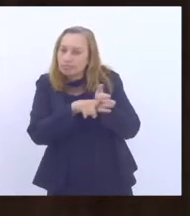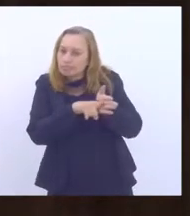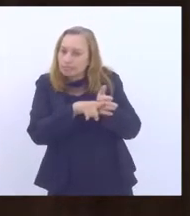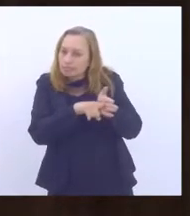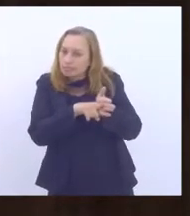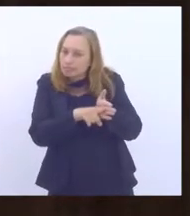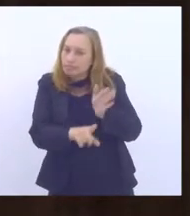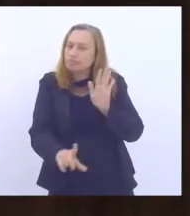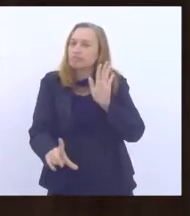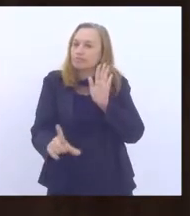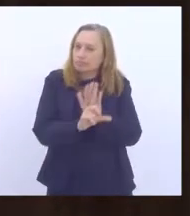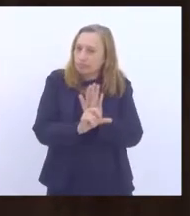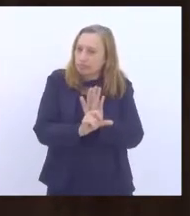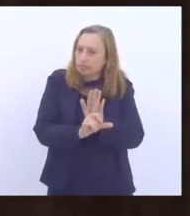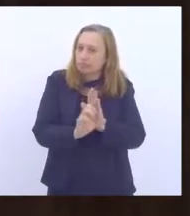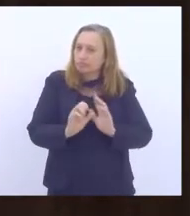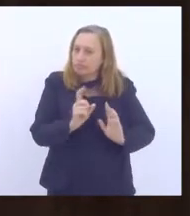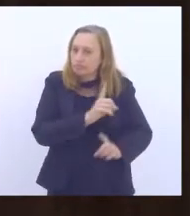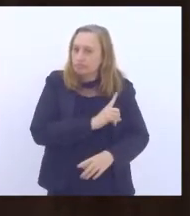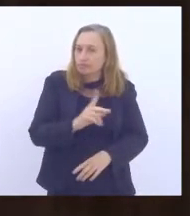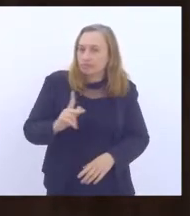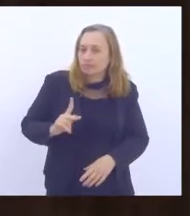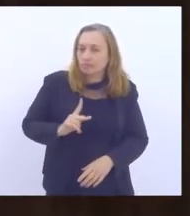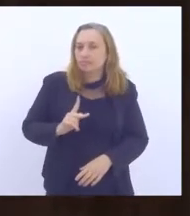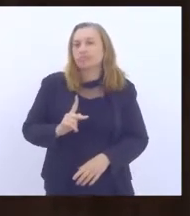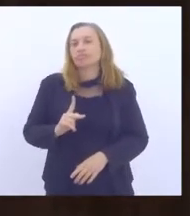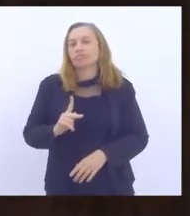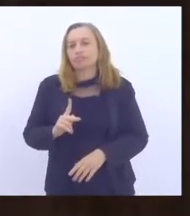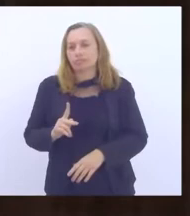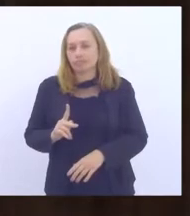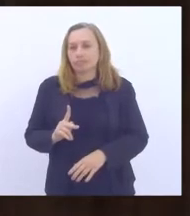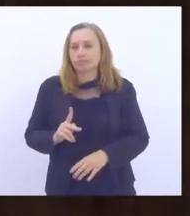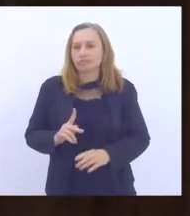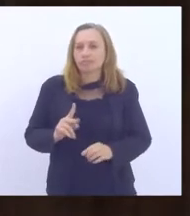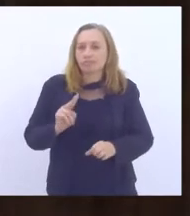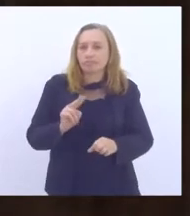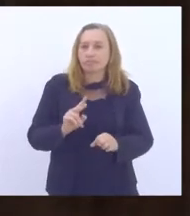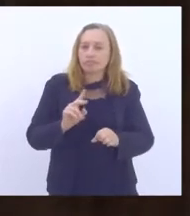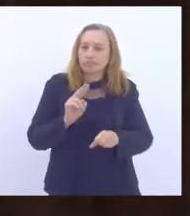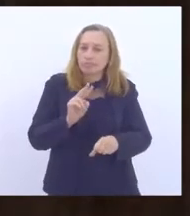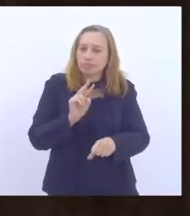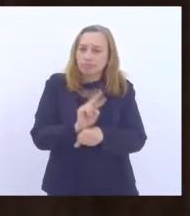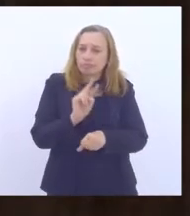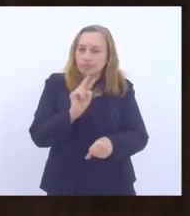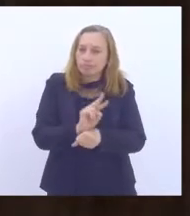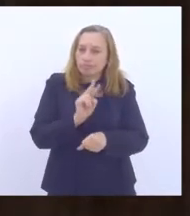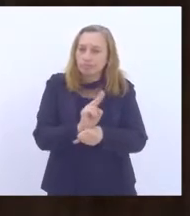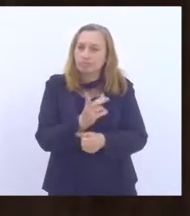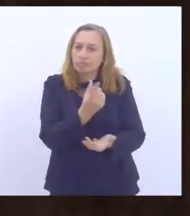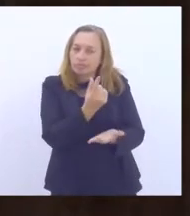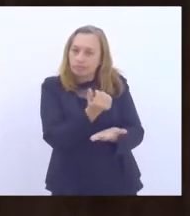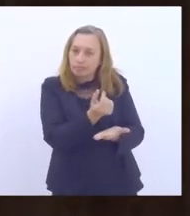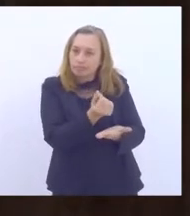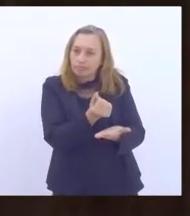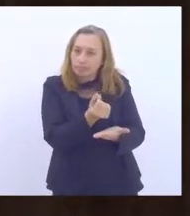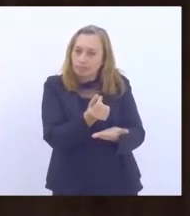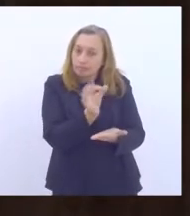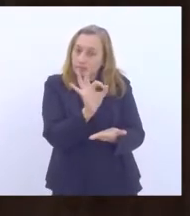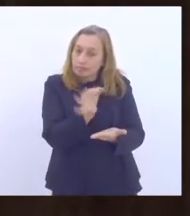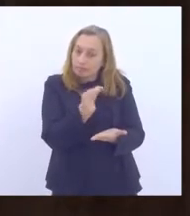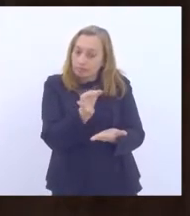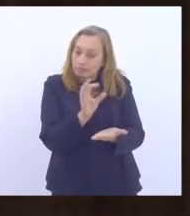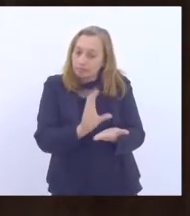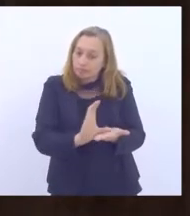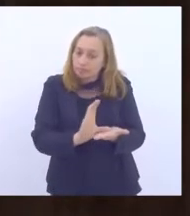fiscal da Lei e dos Defensores dos cidadãos para que a gente possa ver efetividade na aplicação desses recursos